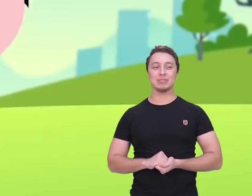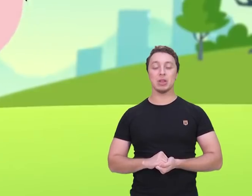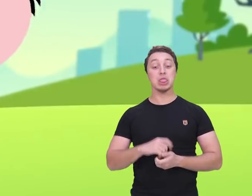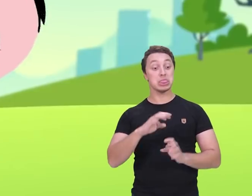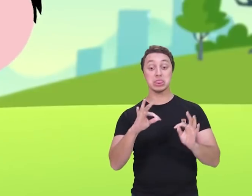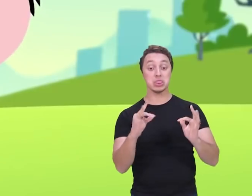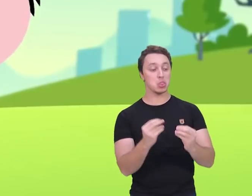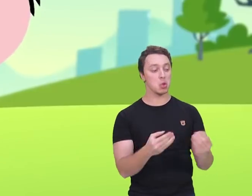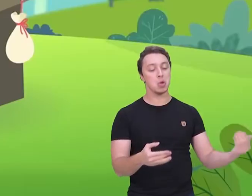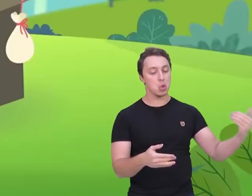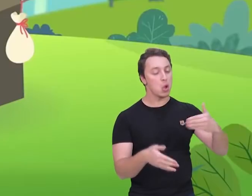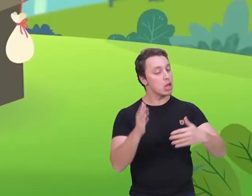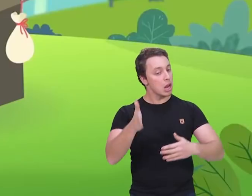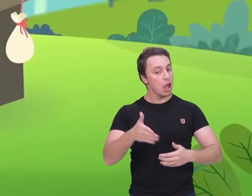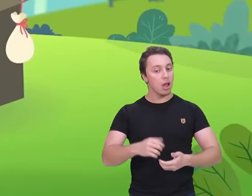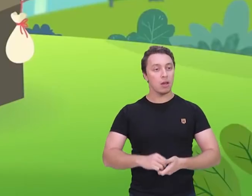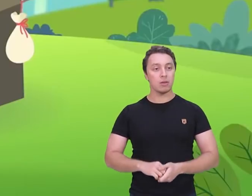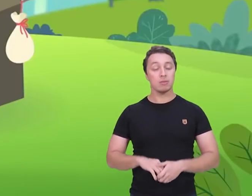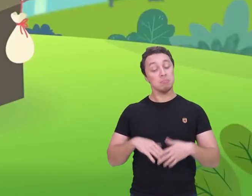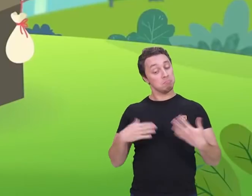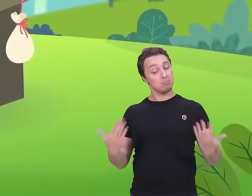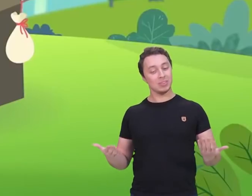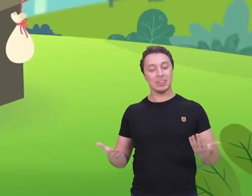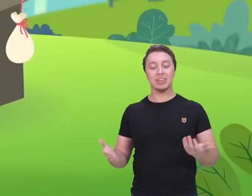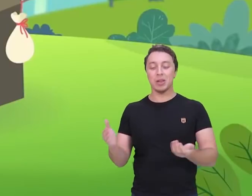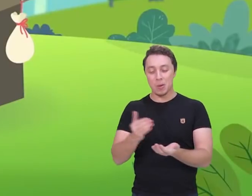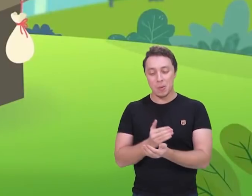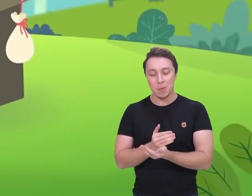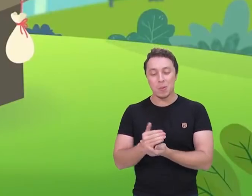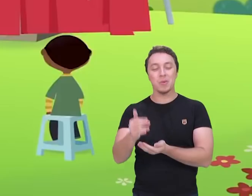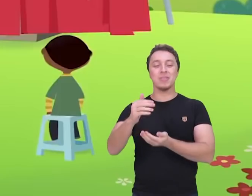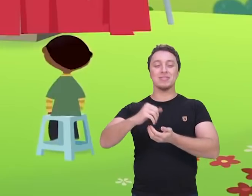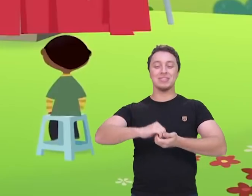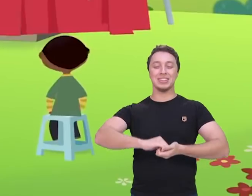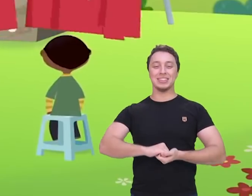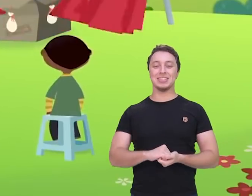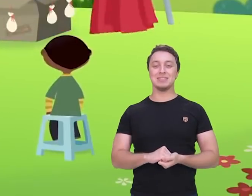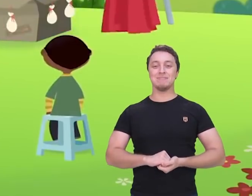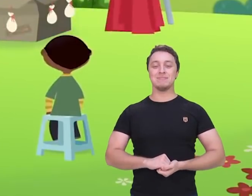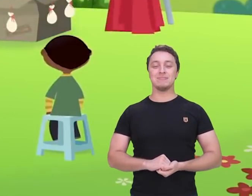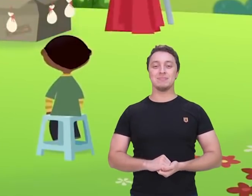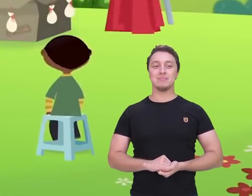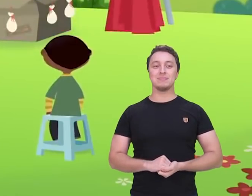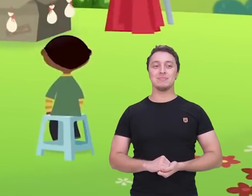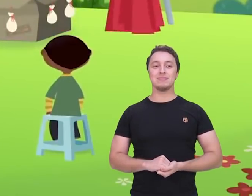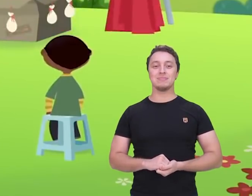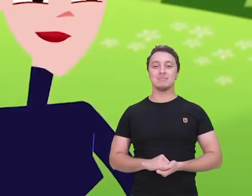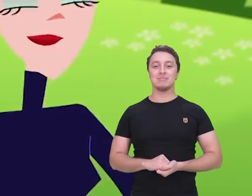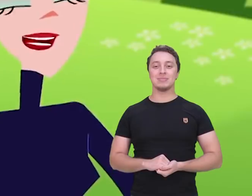Tá todo mundo aí. Bom, então podemos começar!